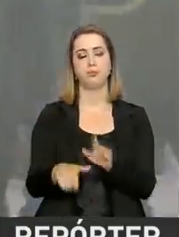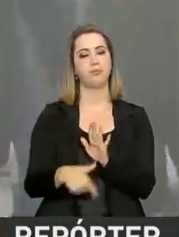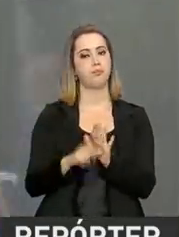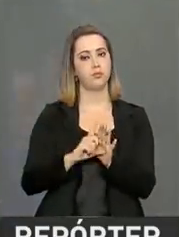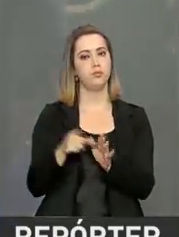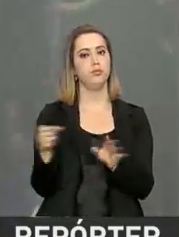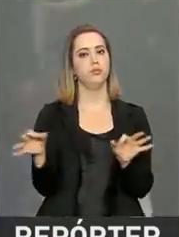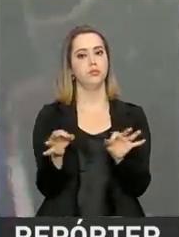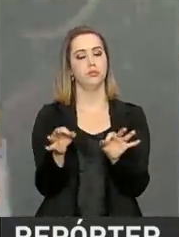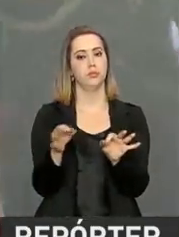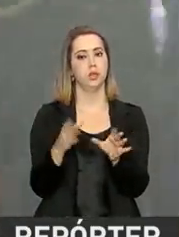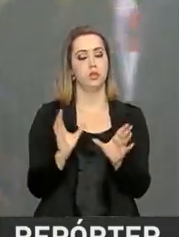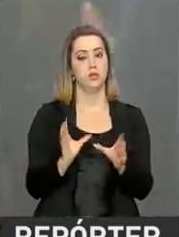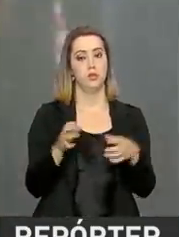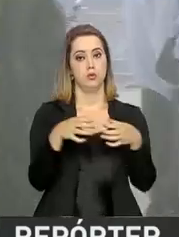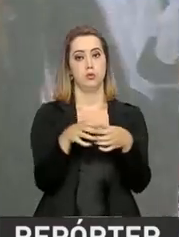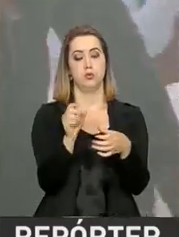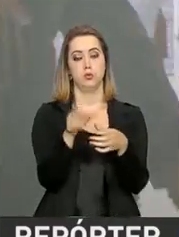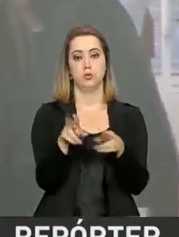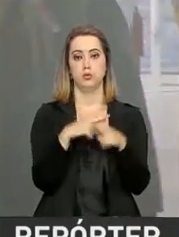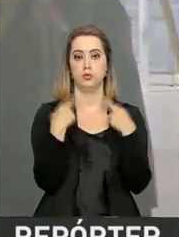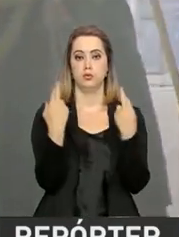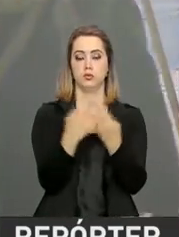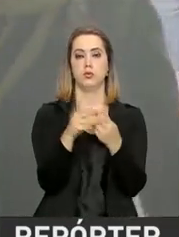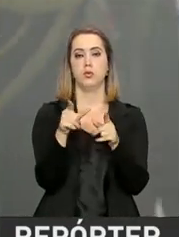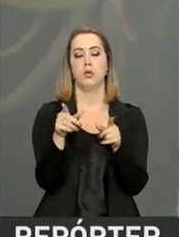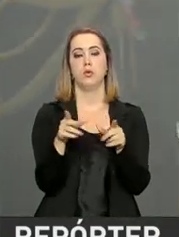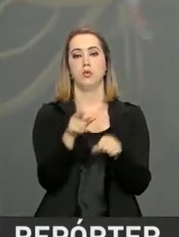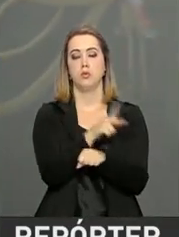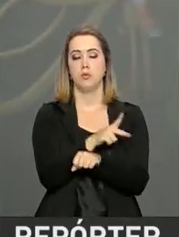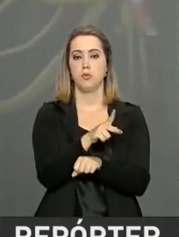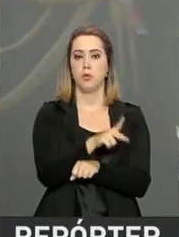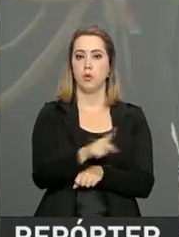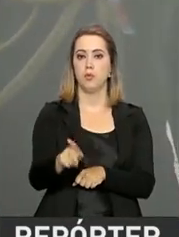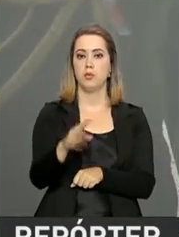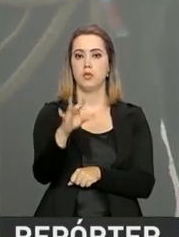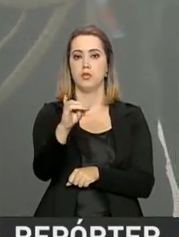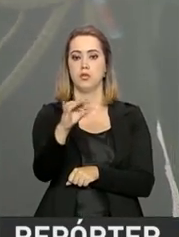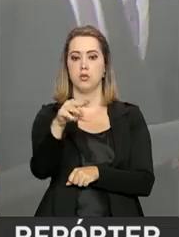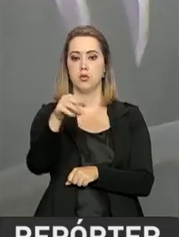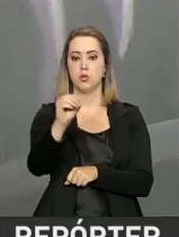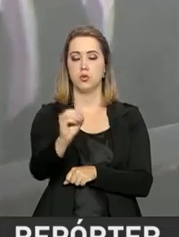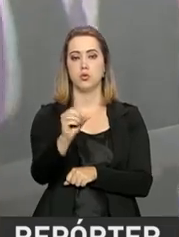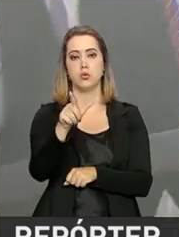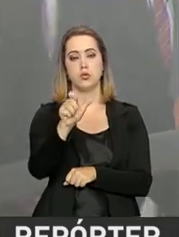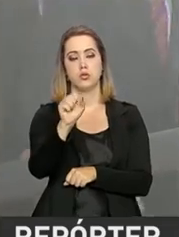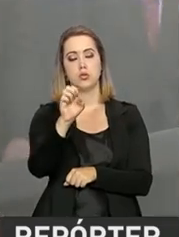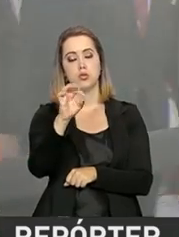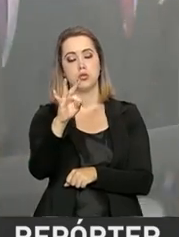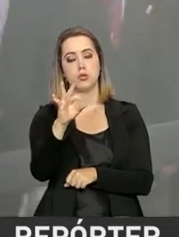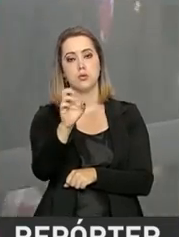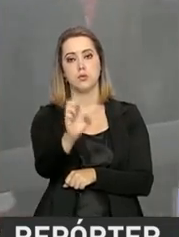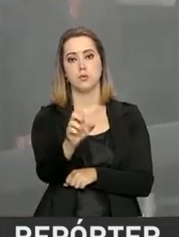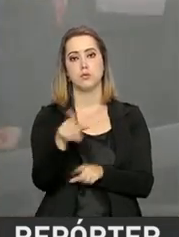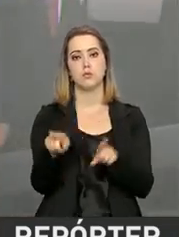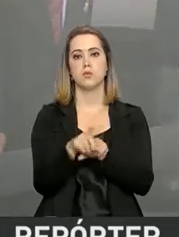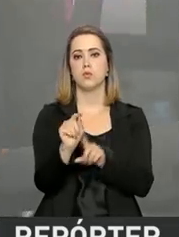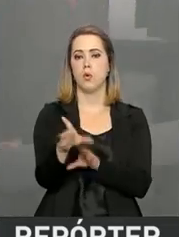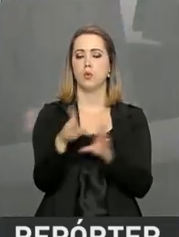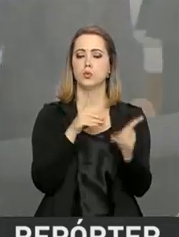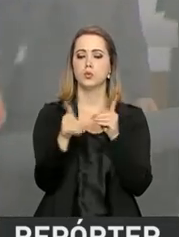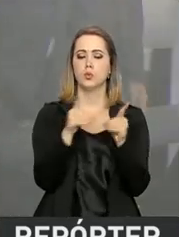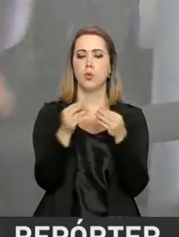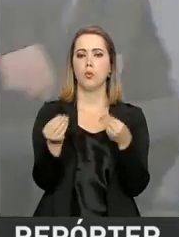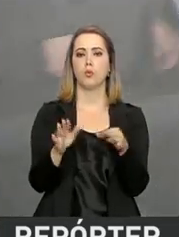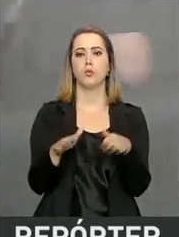antes do início da conferência foi com o presidente do Timor Leste taur matan ruak os dois discutiram cooperação técnica